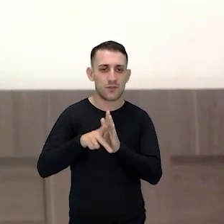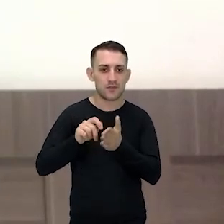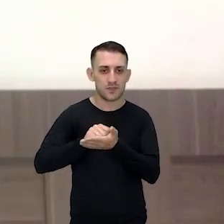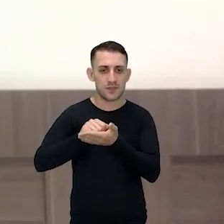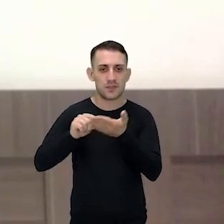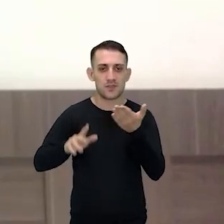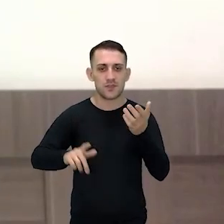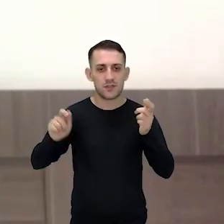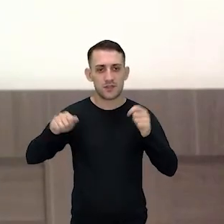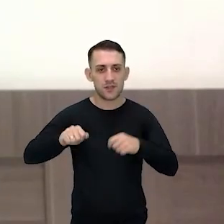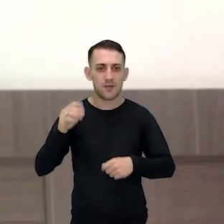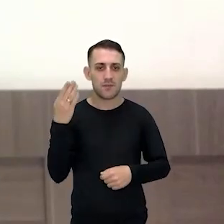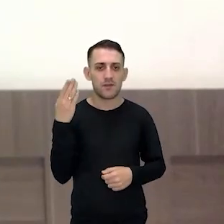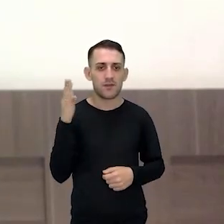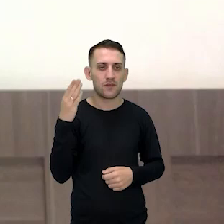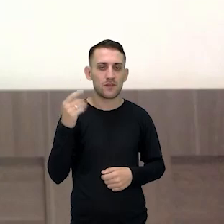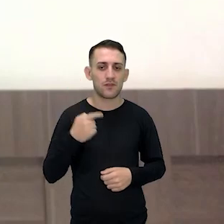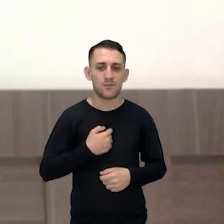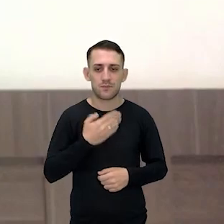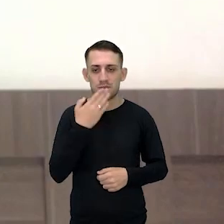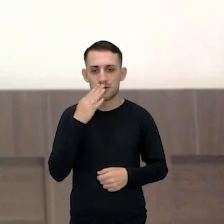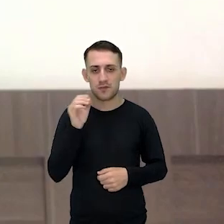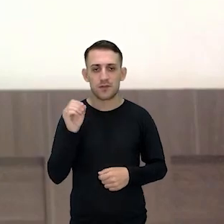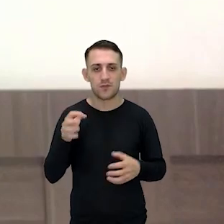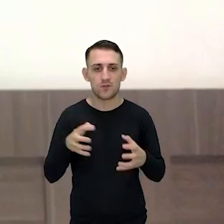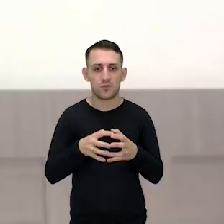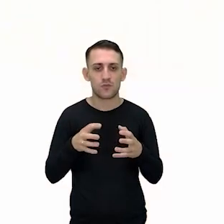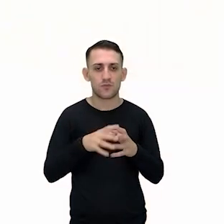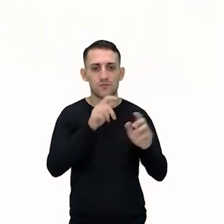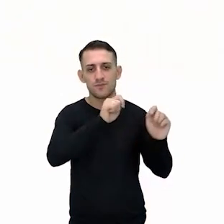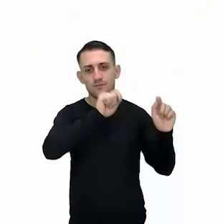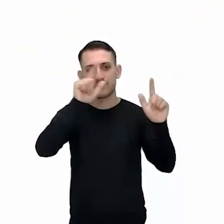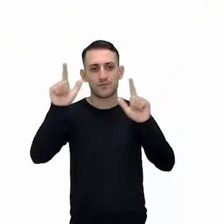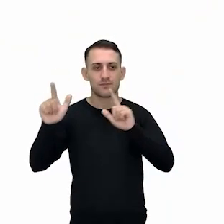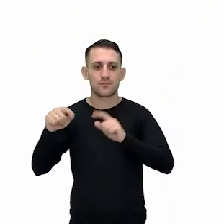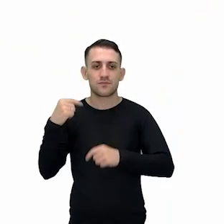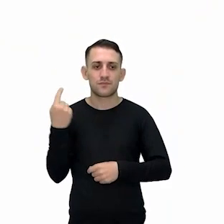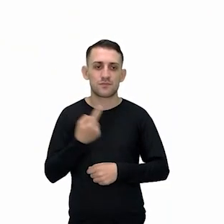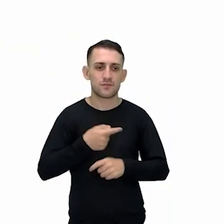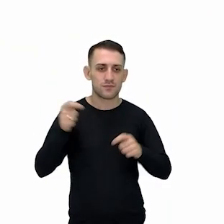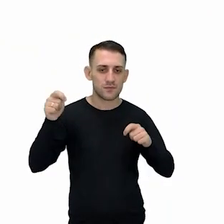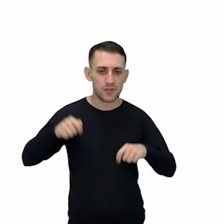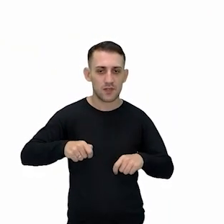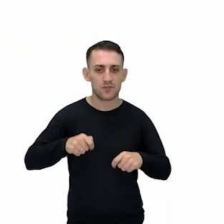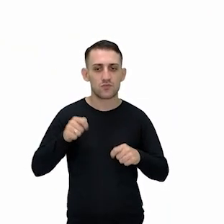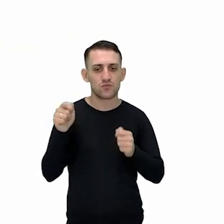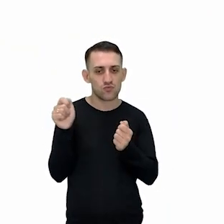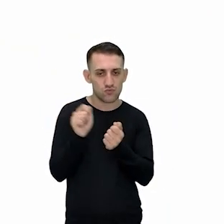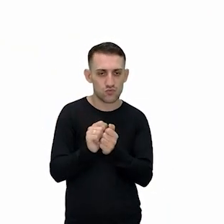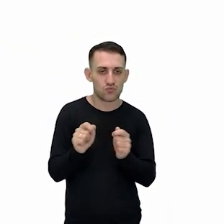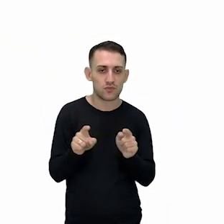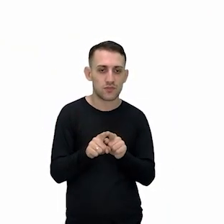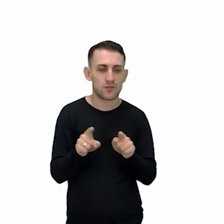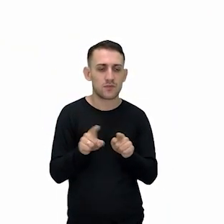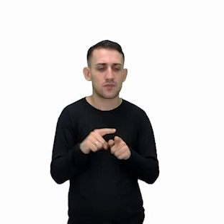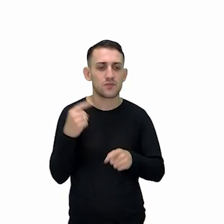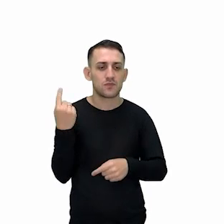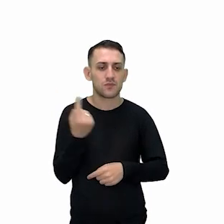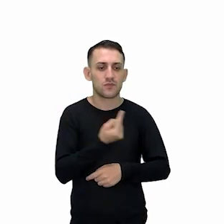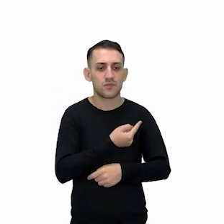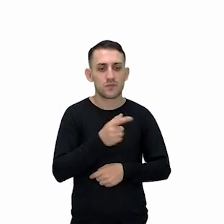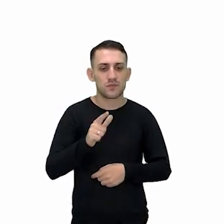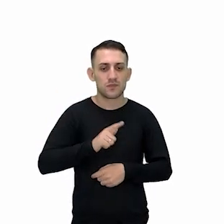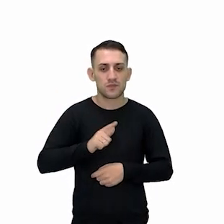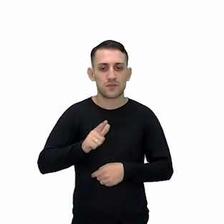atividade para a biologia. Então, eu peço aí para a equipe colocar nos slides para que a gente possa acompanhar, né? Então, nós temos